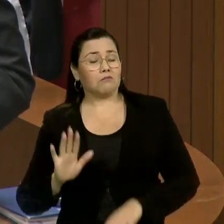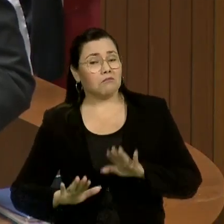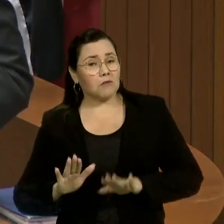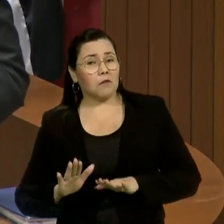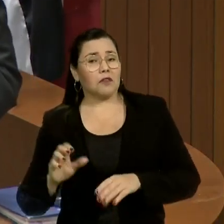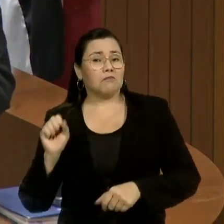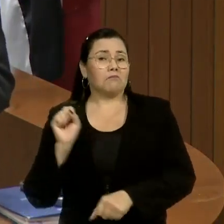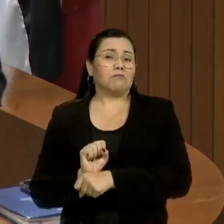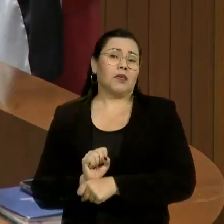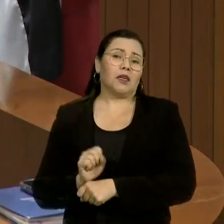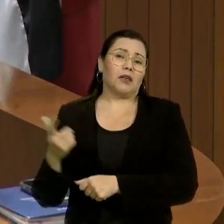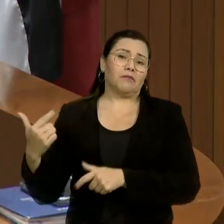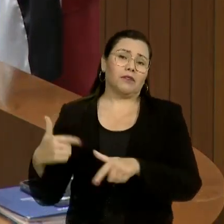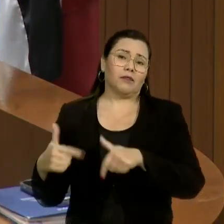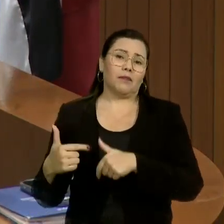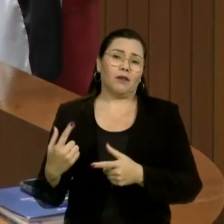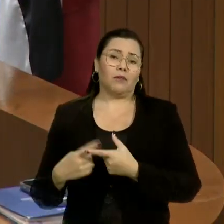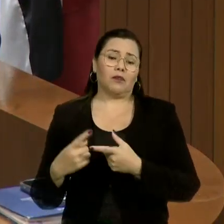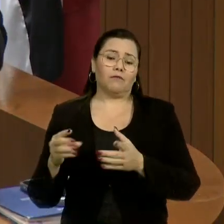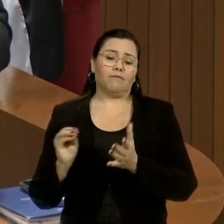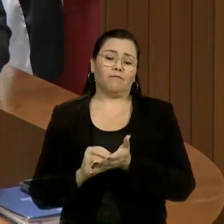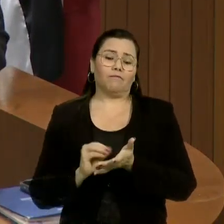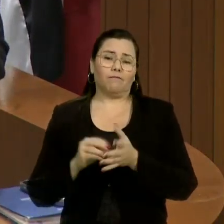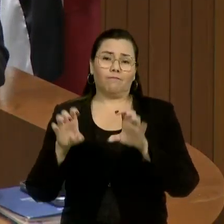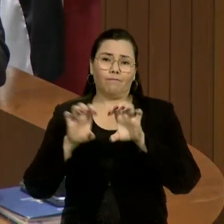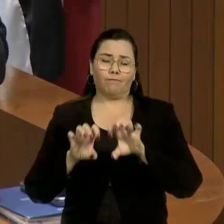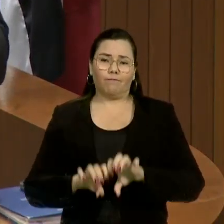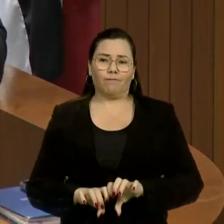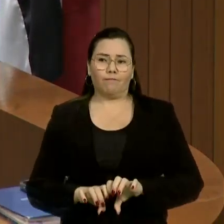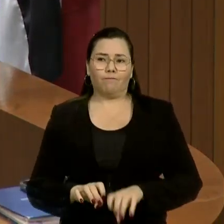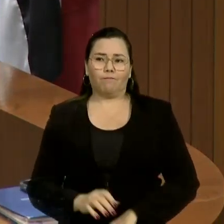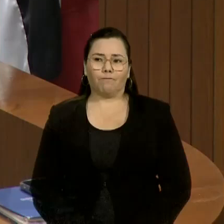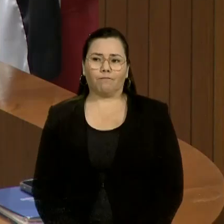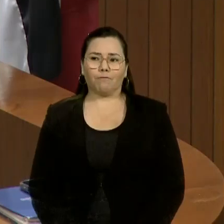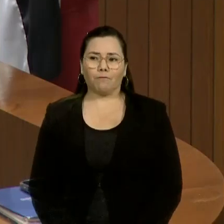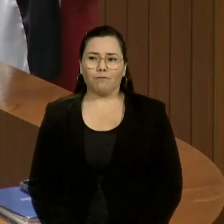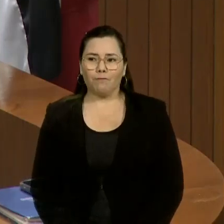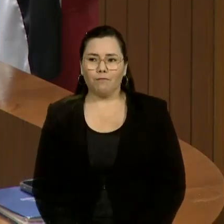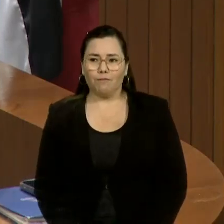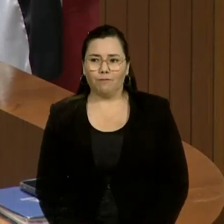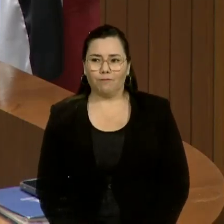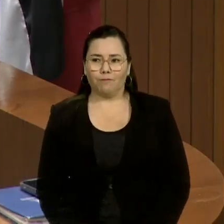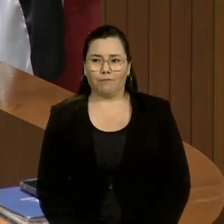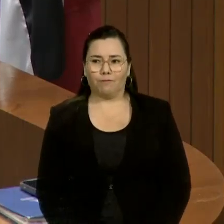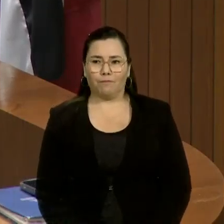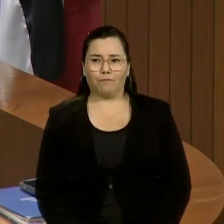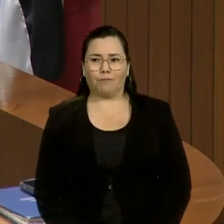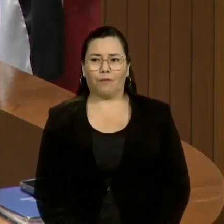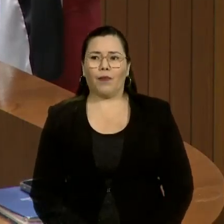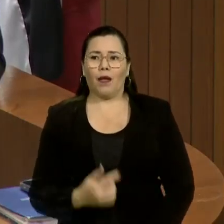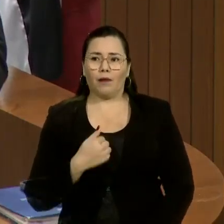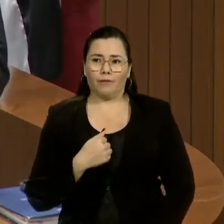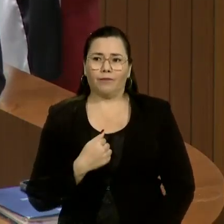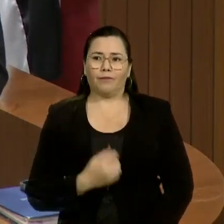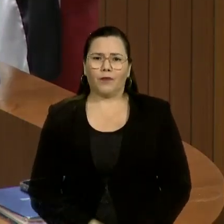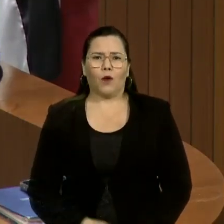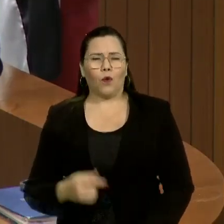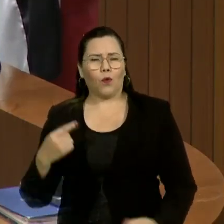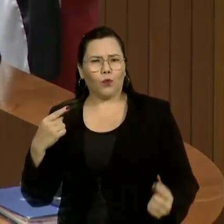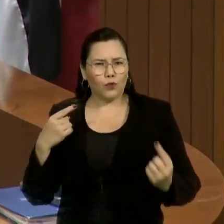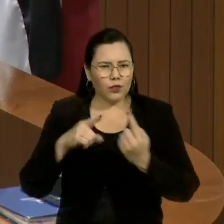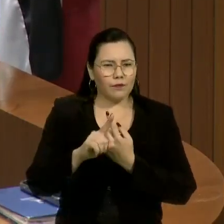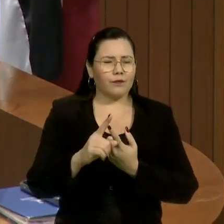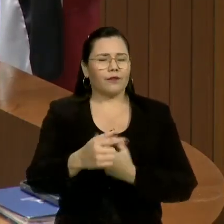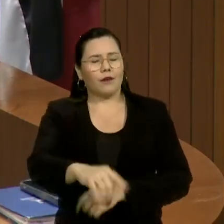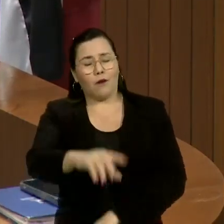Liberar o som para... Não sei se... Deputado, fica aqui o desafio ao prefeito da cidade que inaugurar